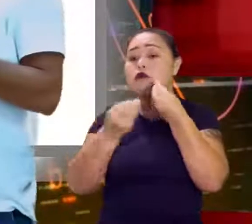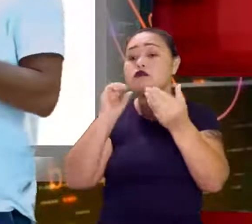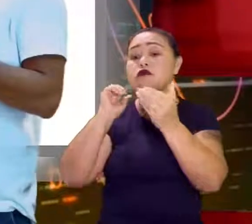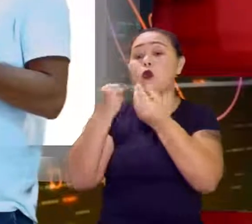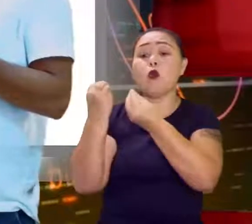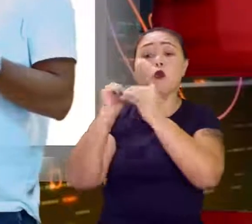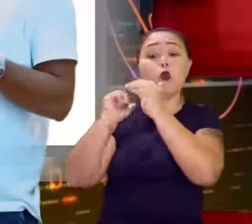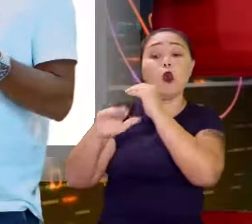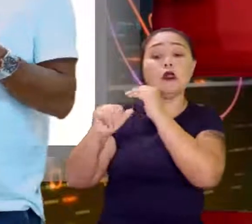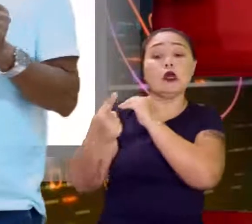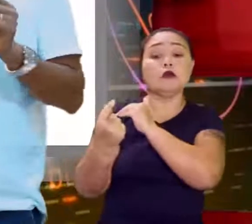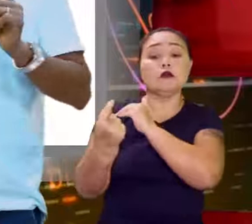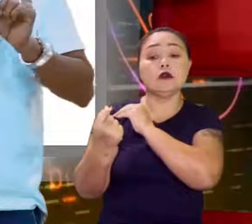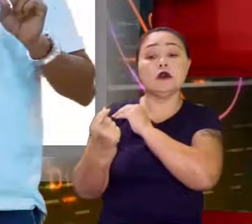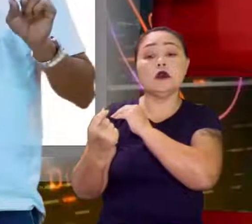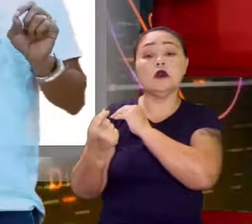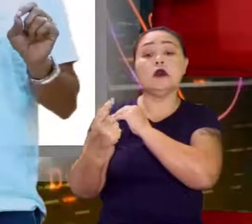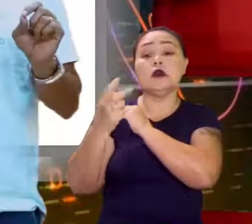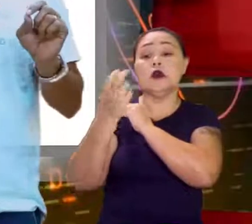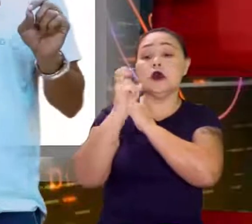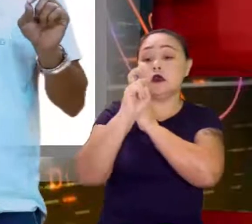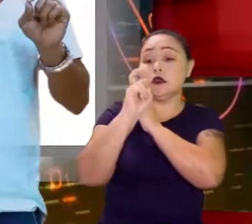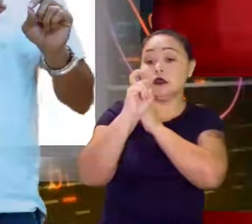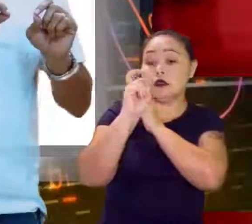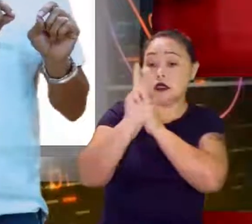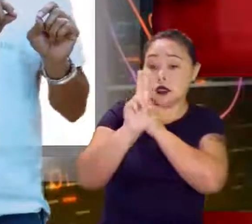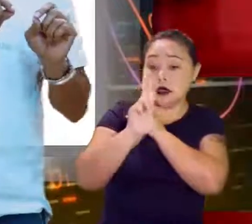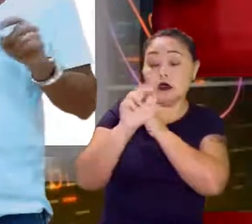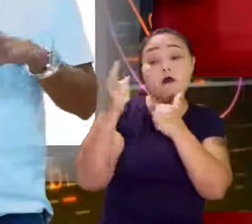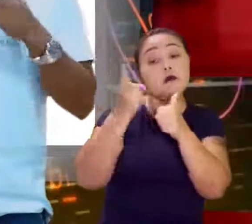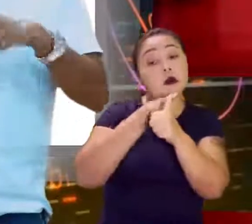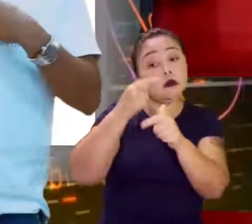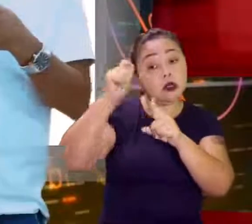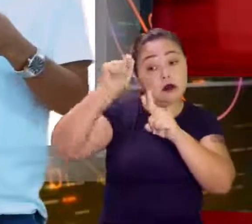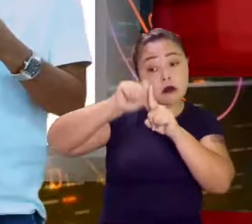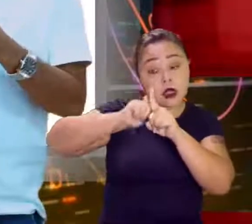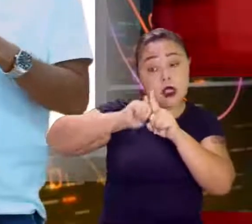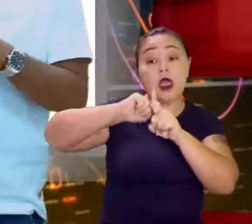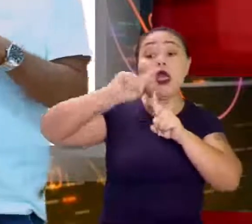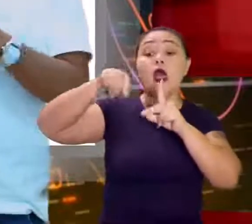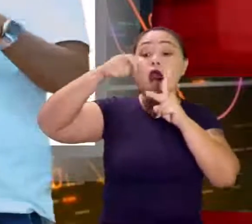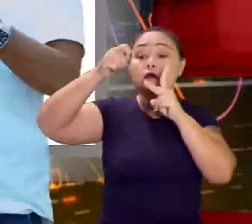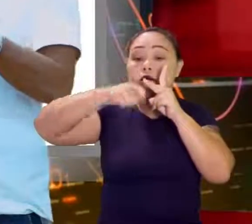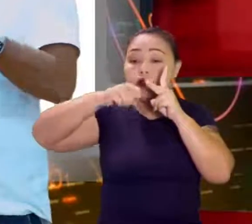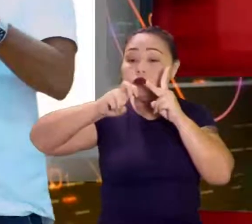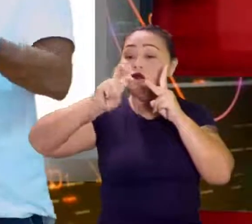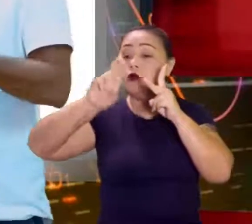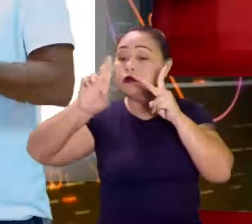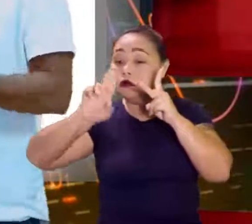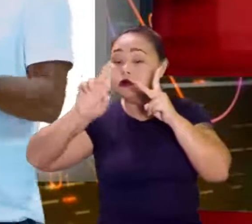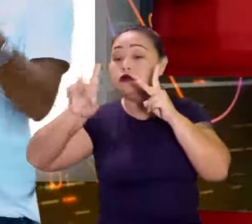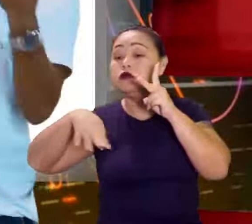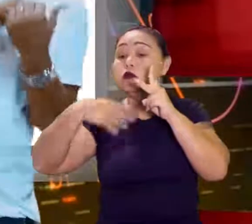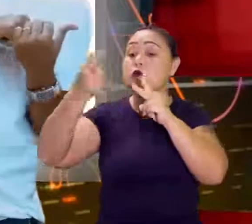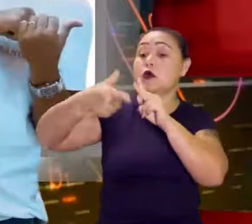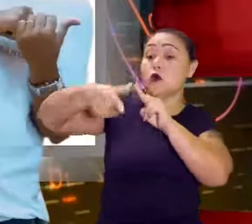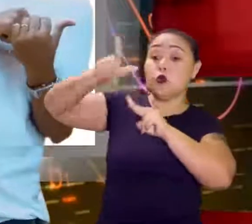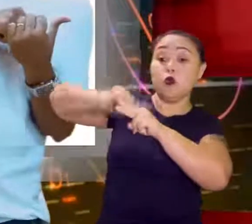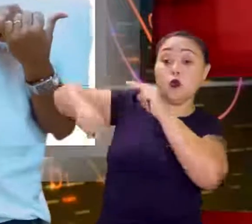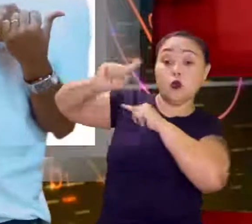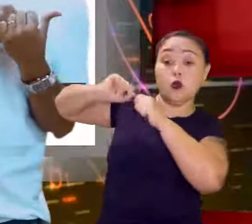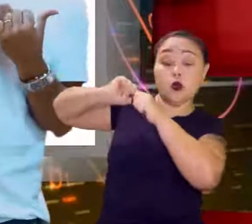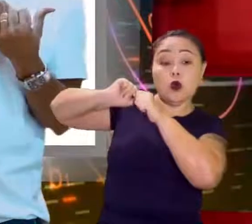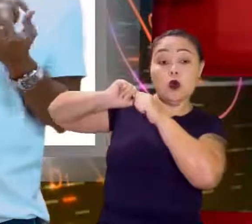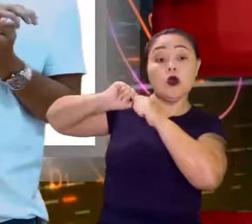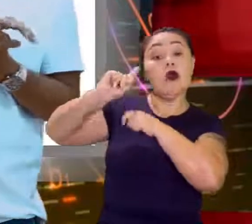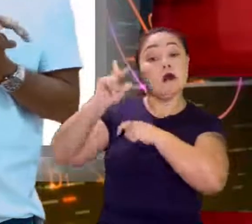guardar dinheiro. Né? Ela guardava R$5 no primeiro mês e a cada mês guardava R$5 a mais do que tinha guardado no primeiro. Tá